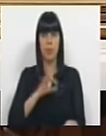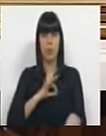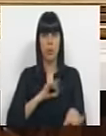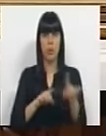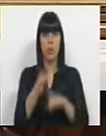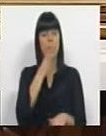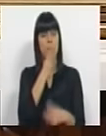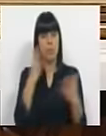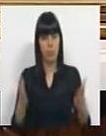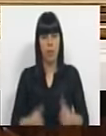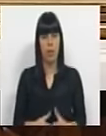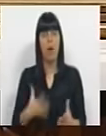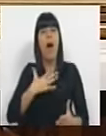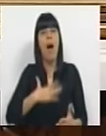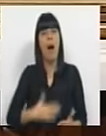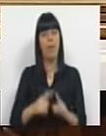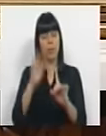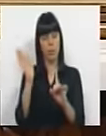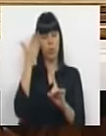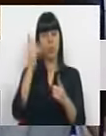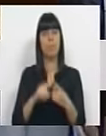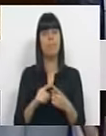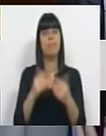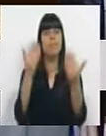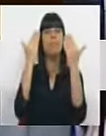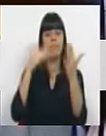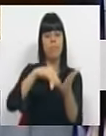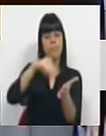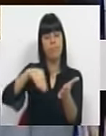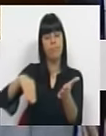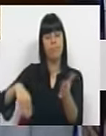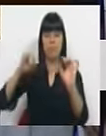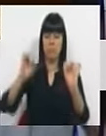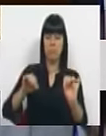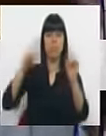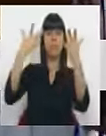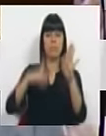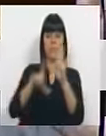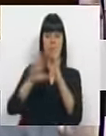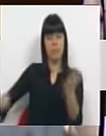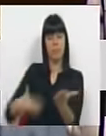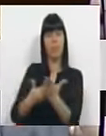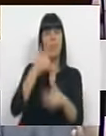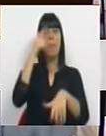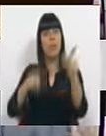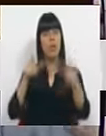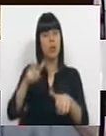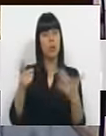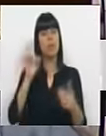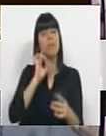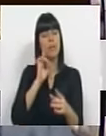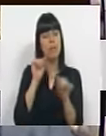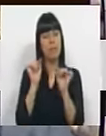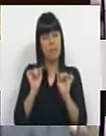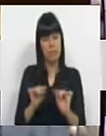Senhoras e senhores deputados, gostaria, em primeiro lugar, de saudar os subscritores da Iniciativa Legislativa de Cidadãos,